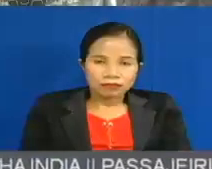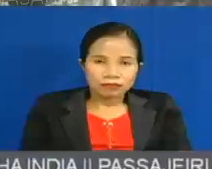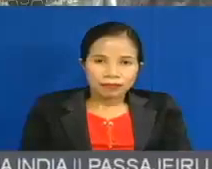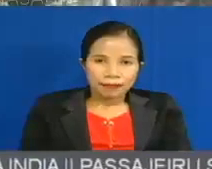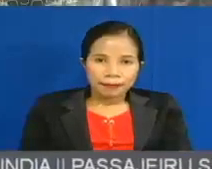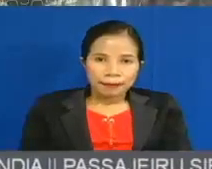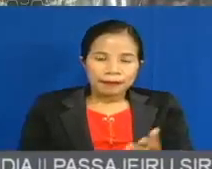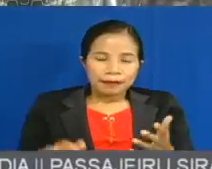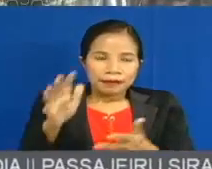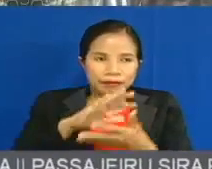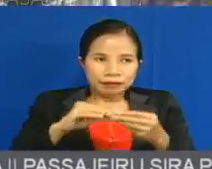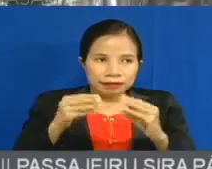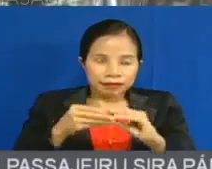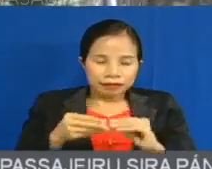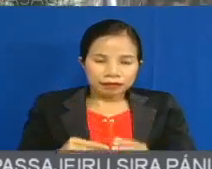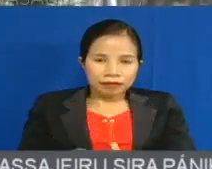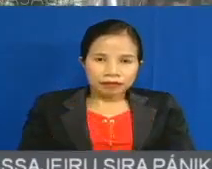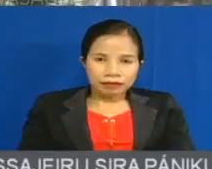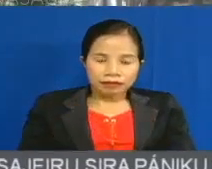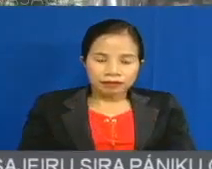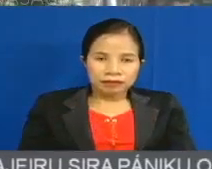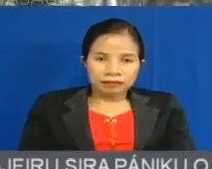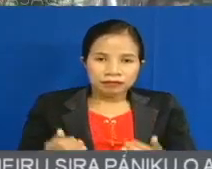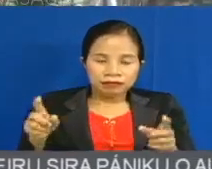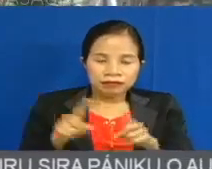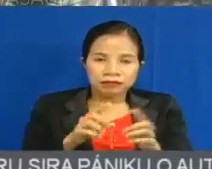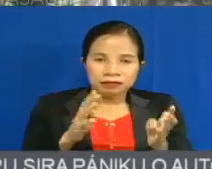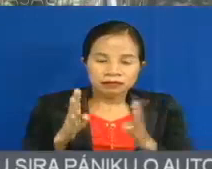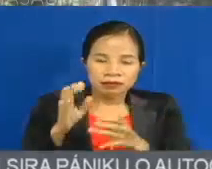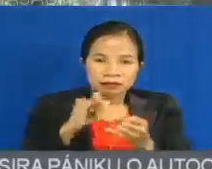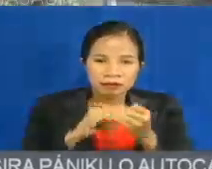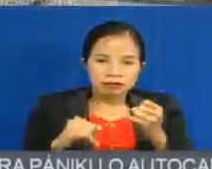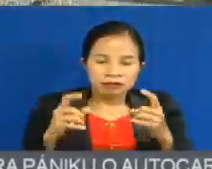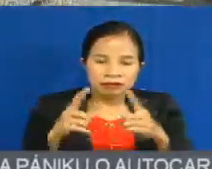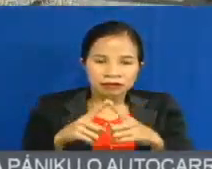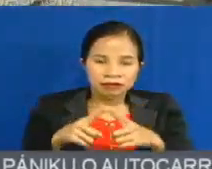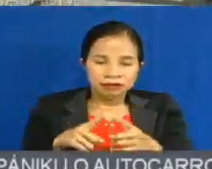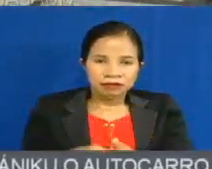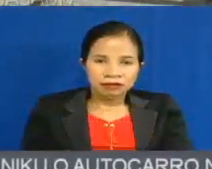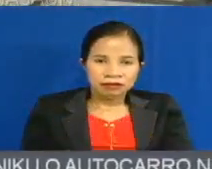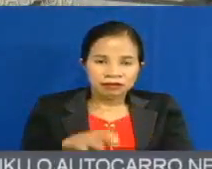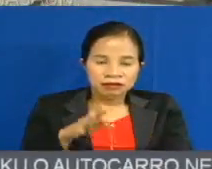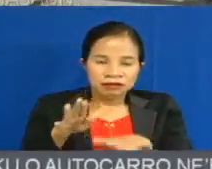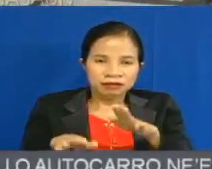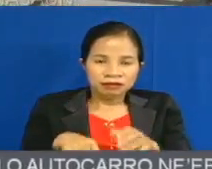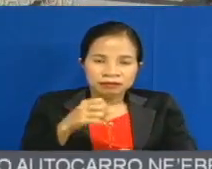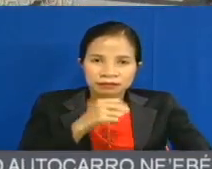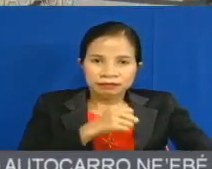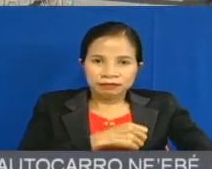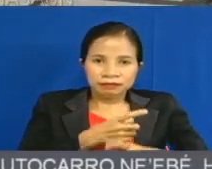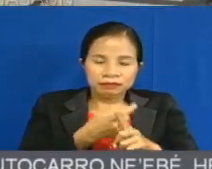Comemoração, evento histórico e Dané Maca, o Rim, Hanessan, preparação e Cux, Bahia, parada militar. Nebe